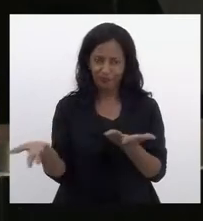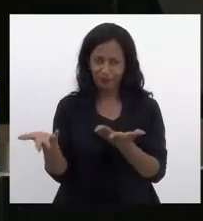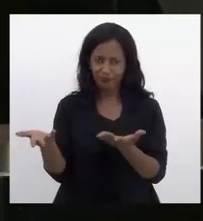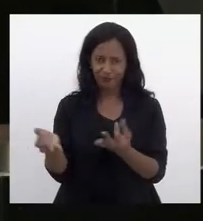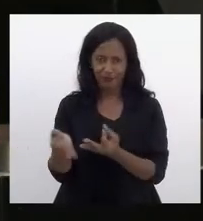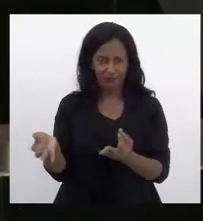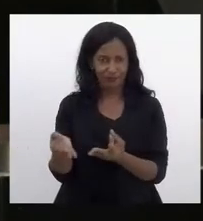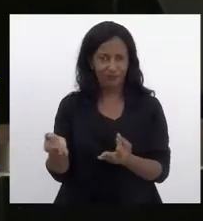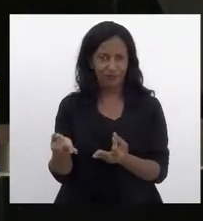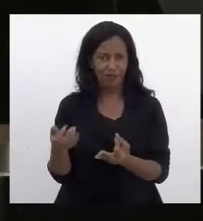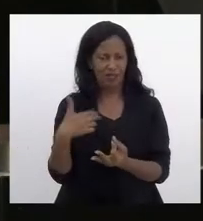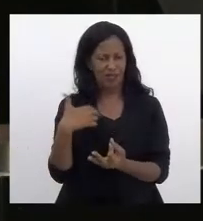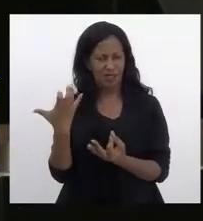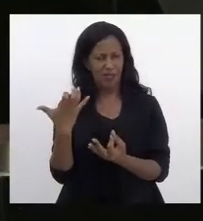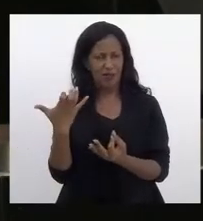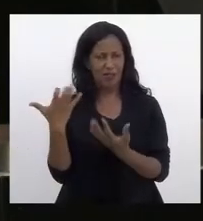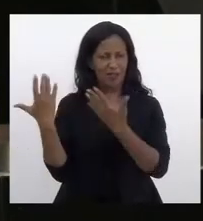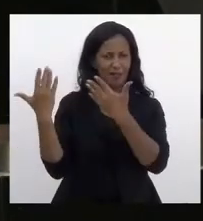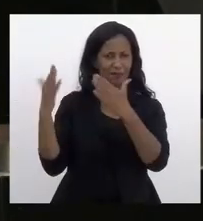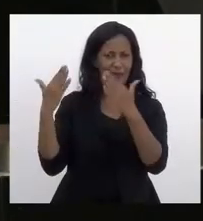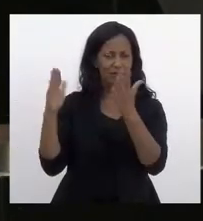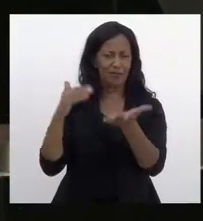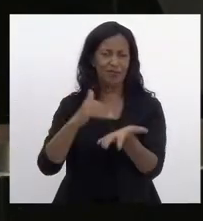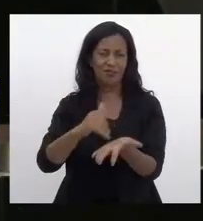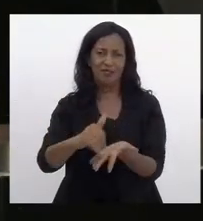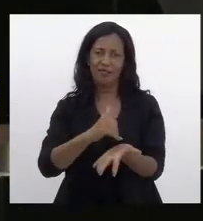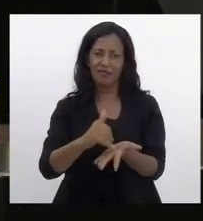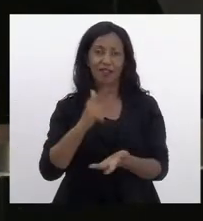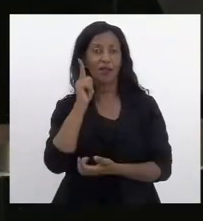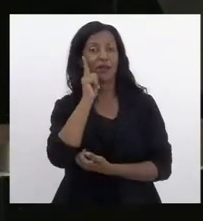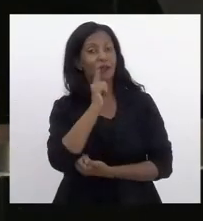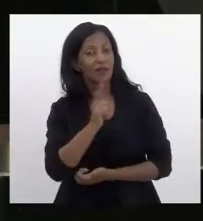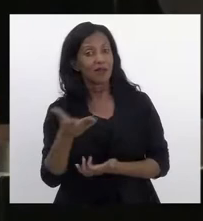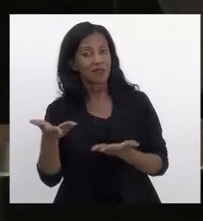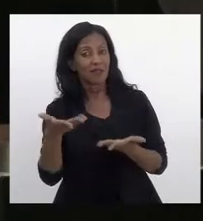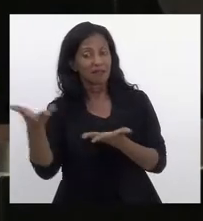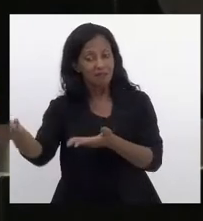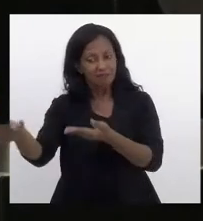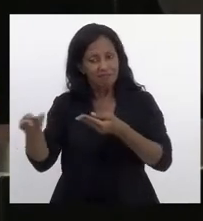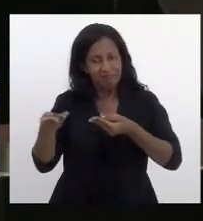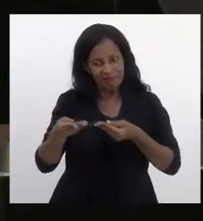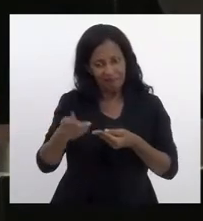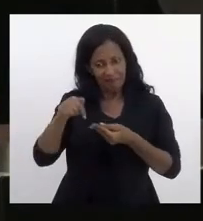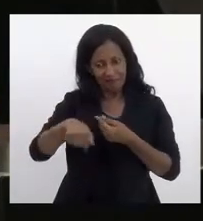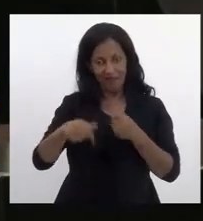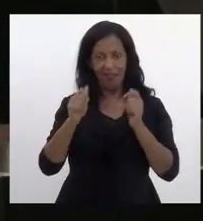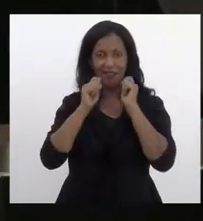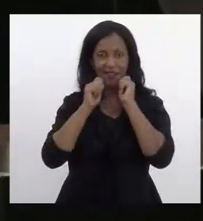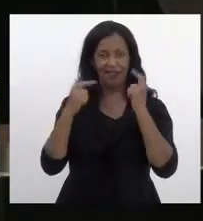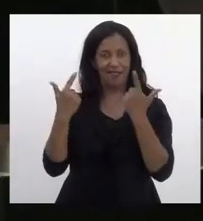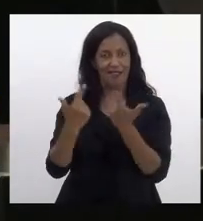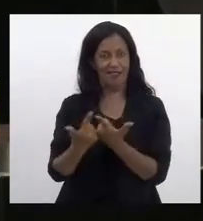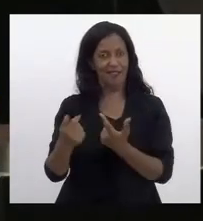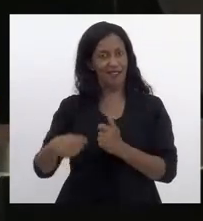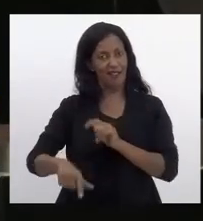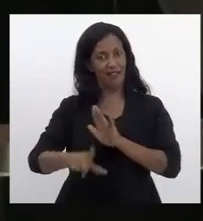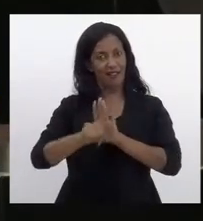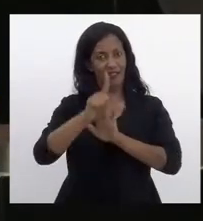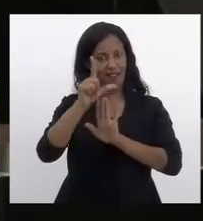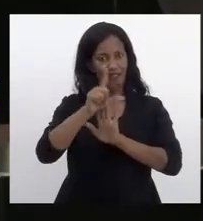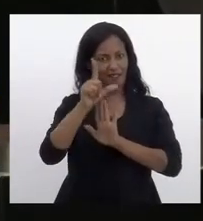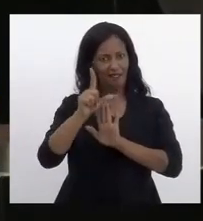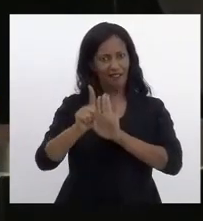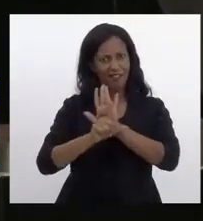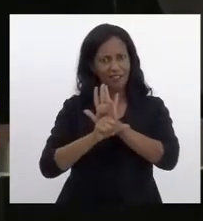Apresentar, quero aplaudir os secretários que conseguiram trazer para esta Casa Legislativa